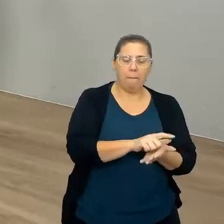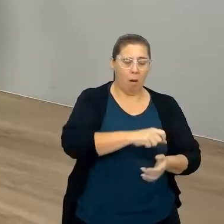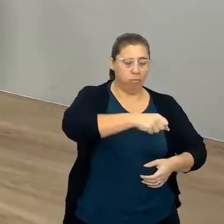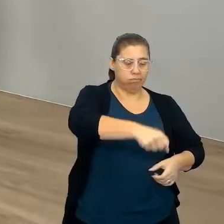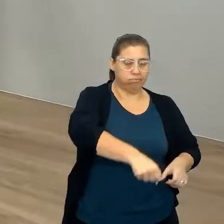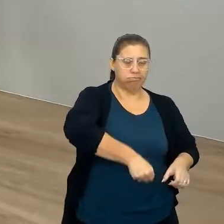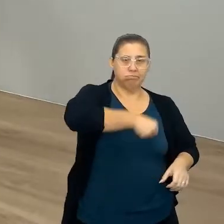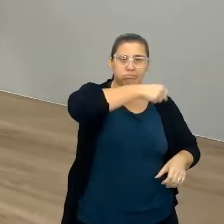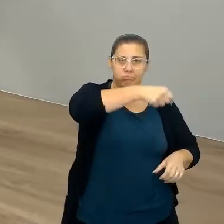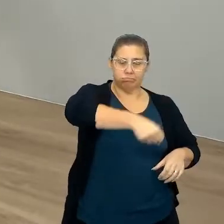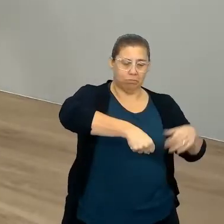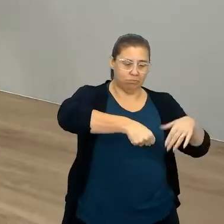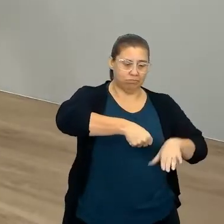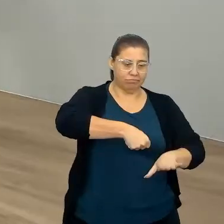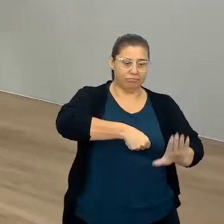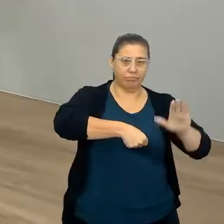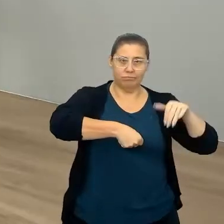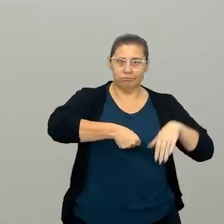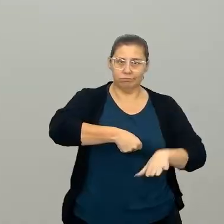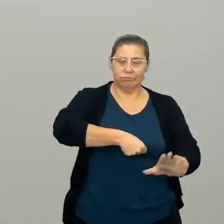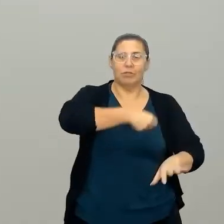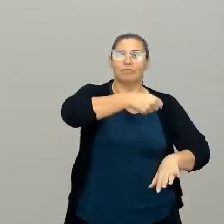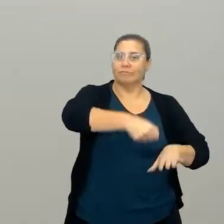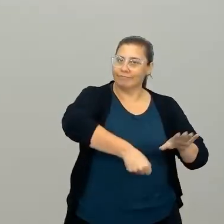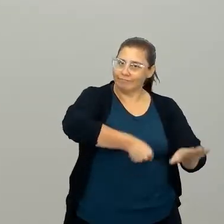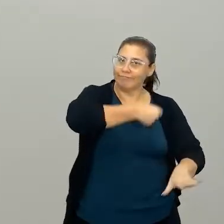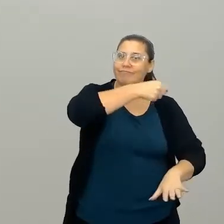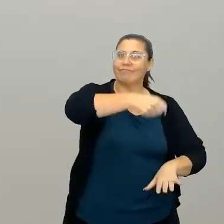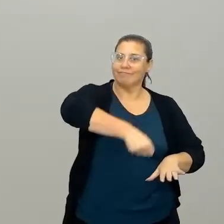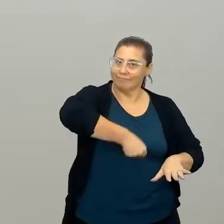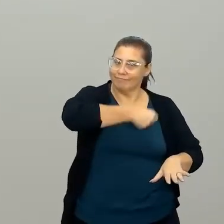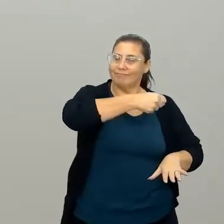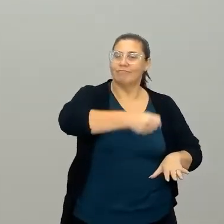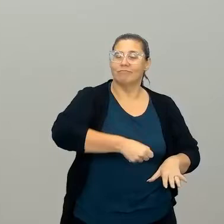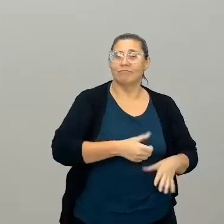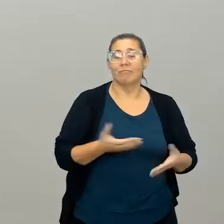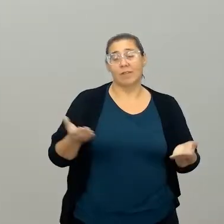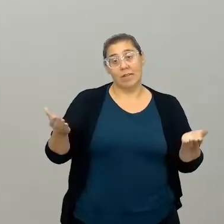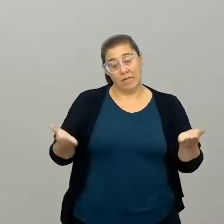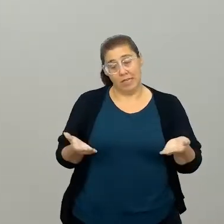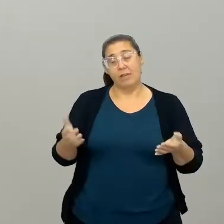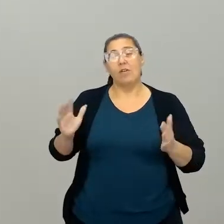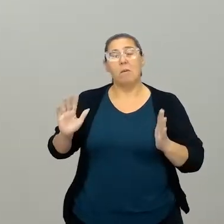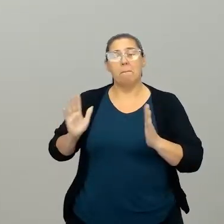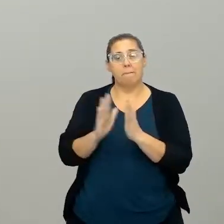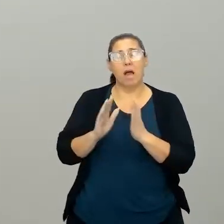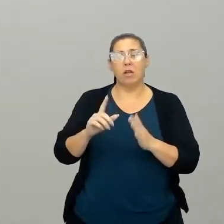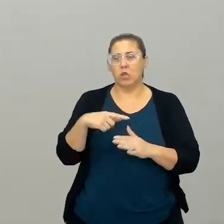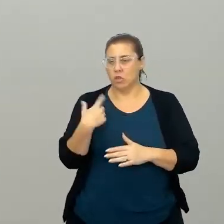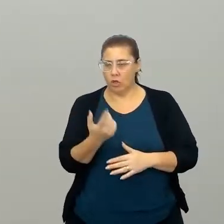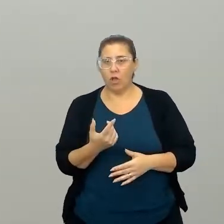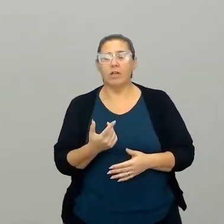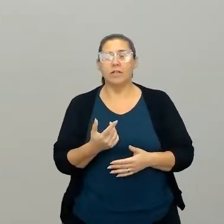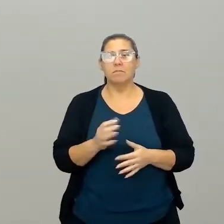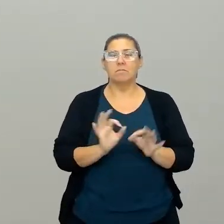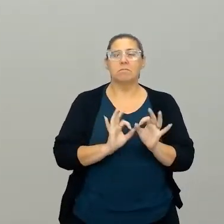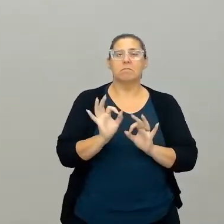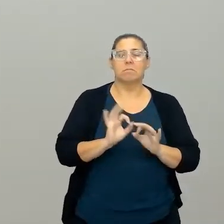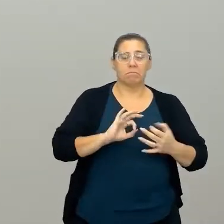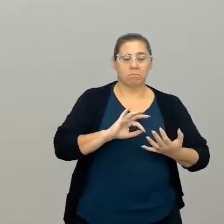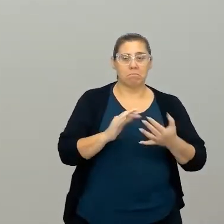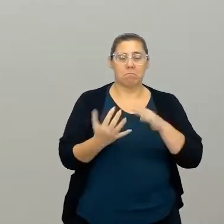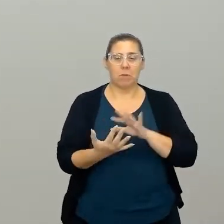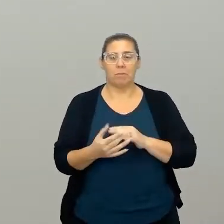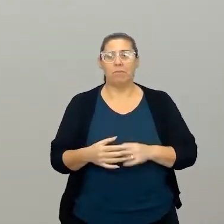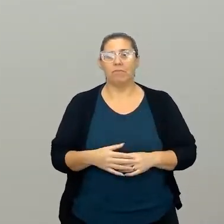também já pegou a inserido sociedade de consumo. E isso tem que impacto. O impacto relativamente óbvio. A galera com mais de 80 anos era aquela